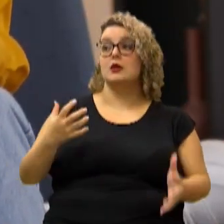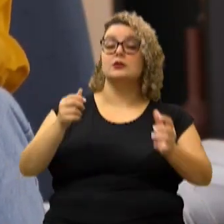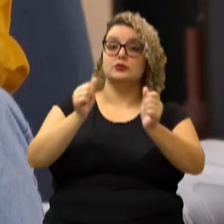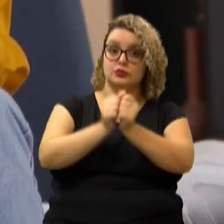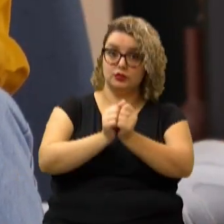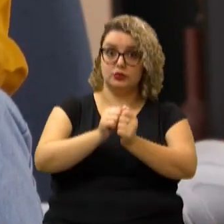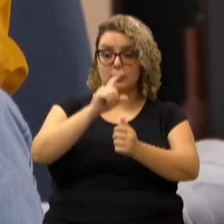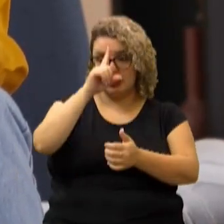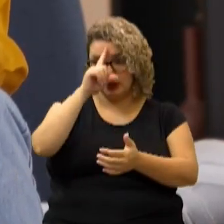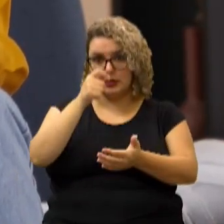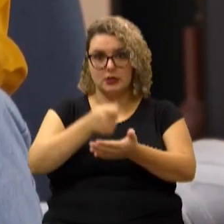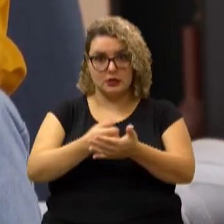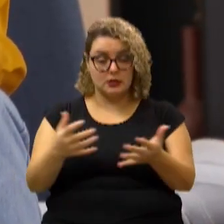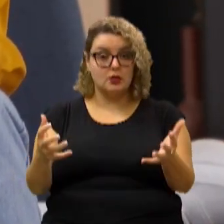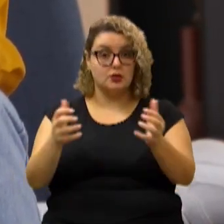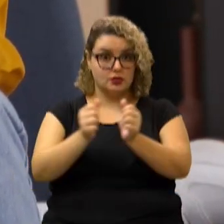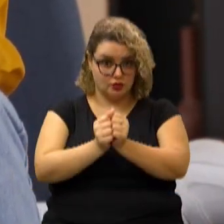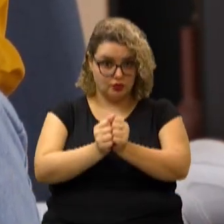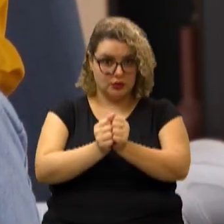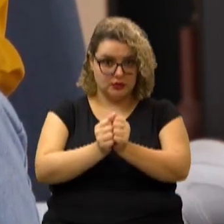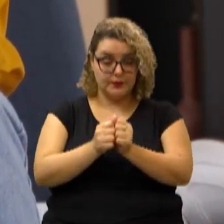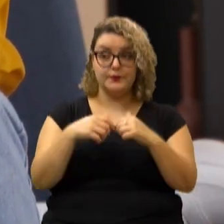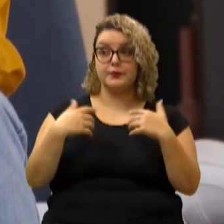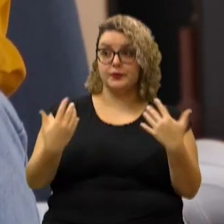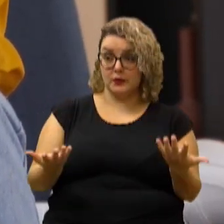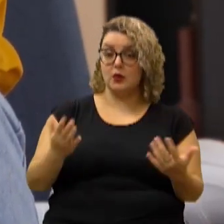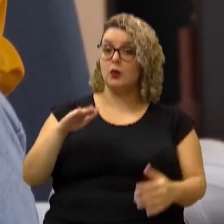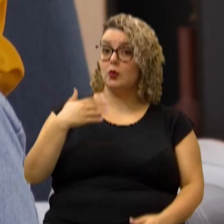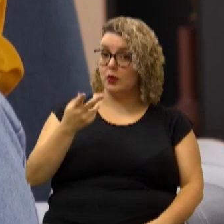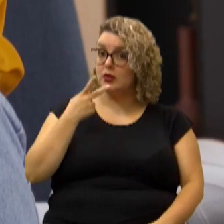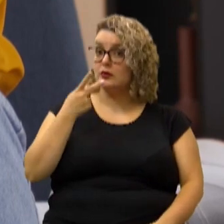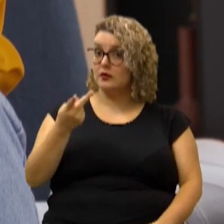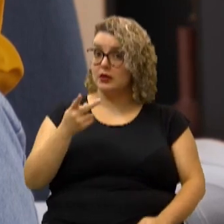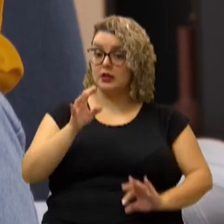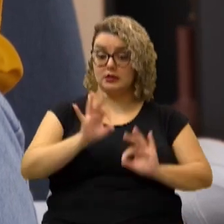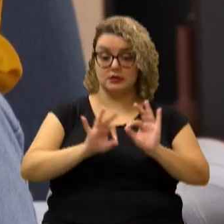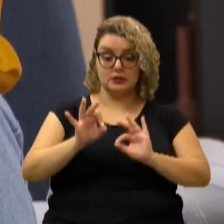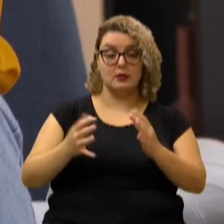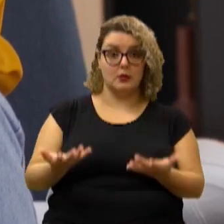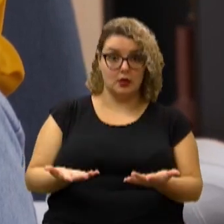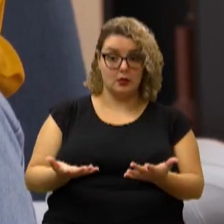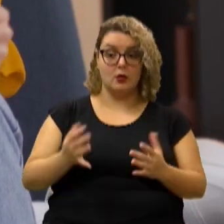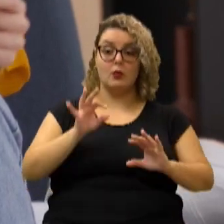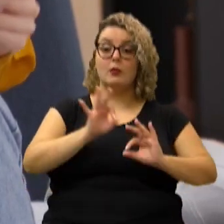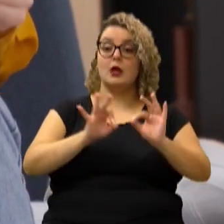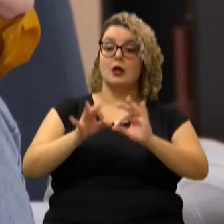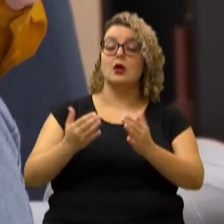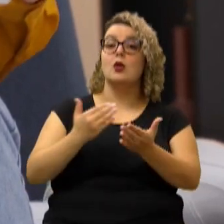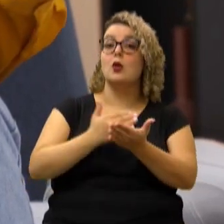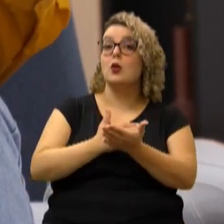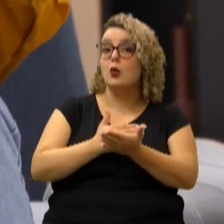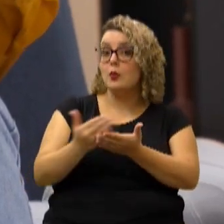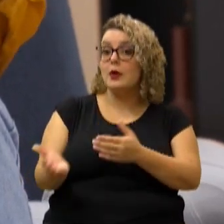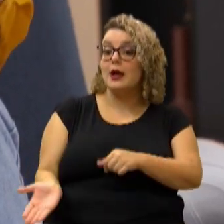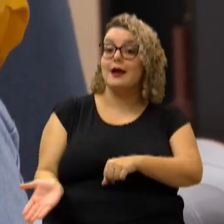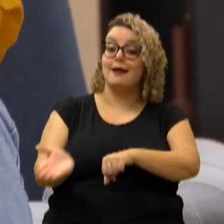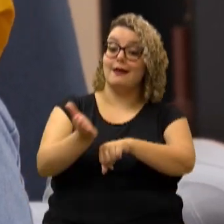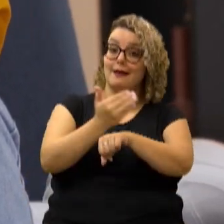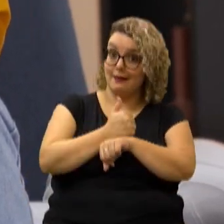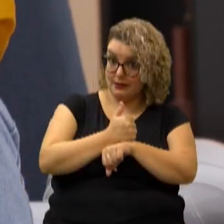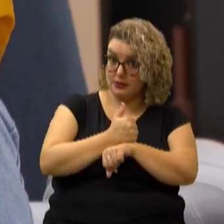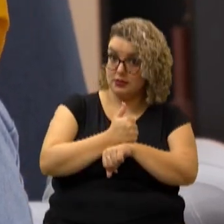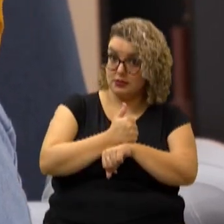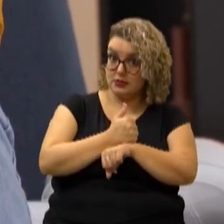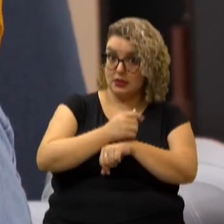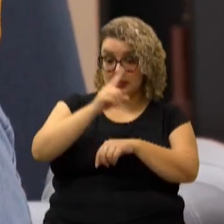conjunta vão começar a tomar decisões conjuntas então quando a gente vai falar desse planejamento o planejamento ele começa